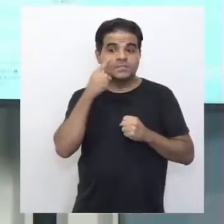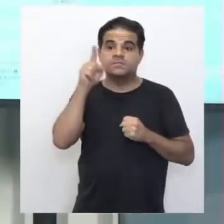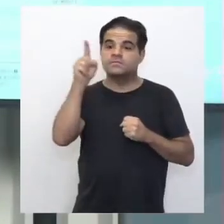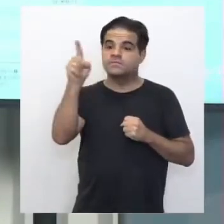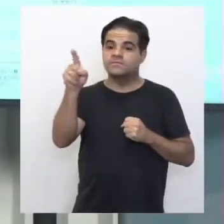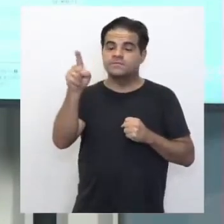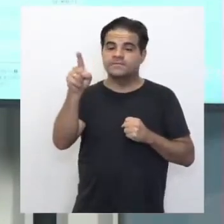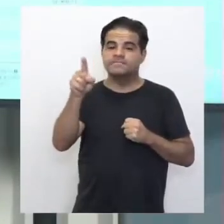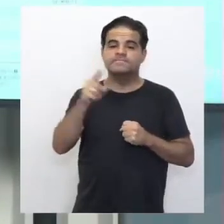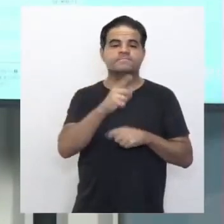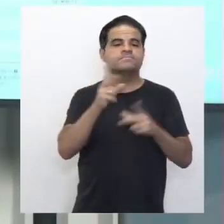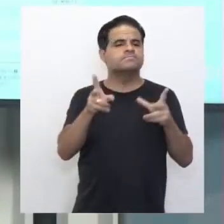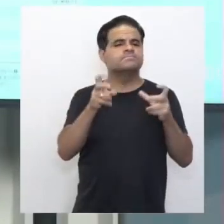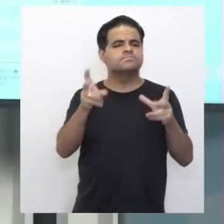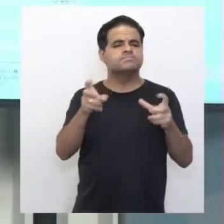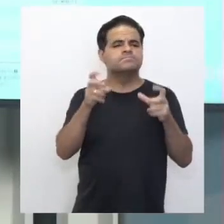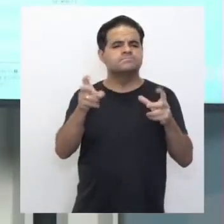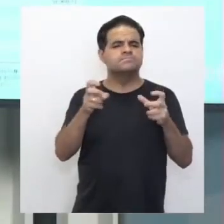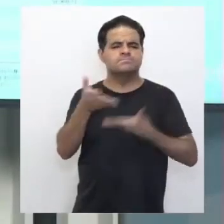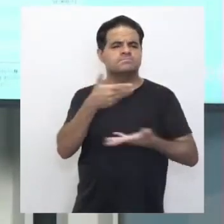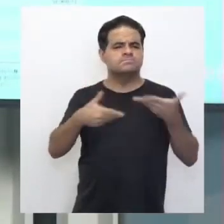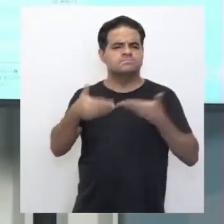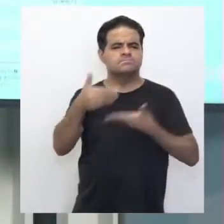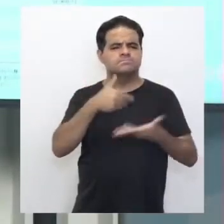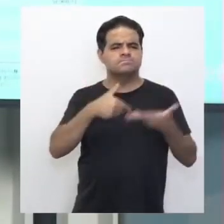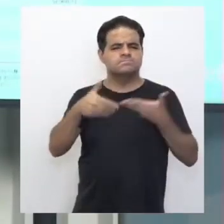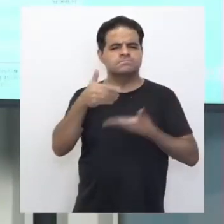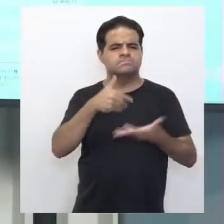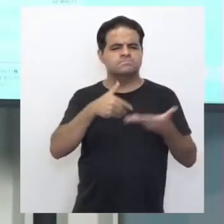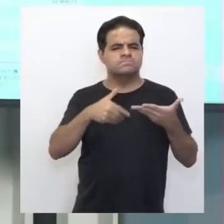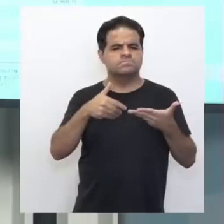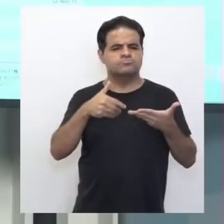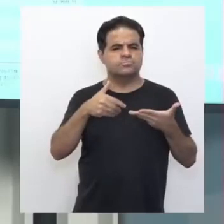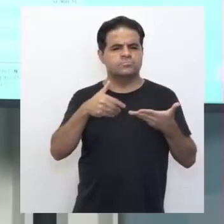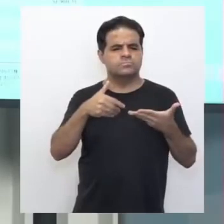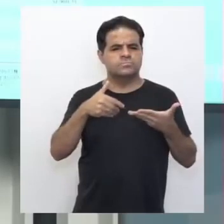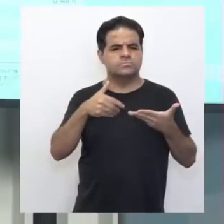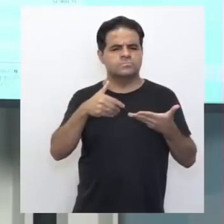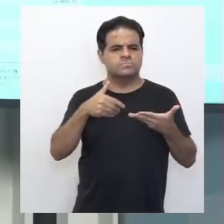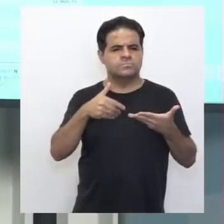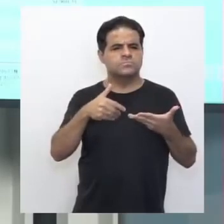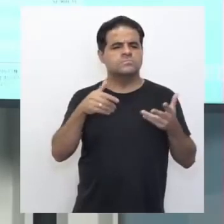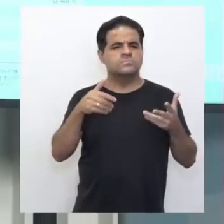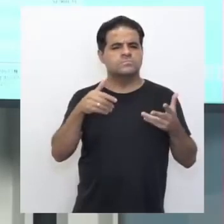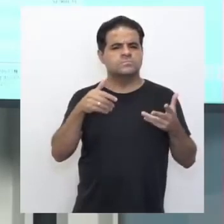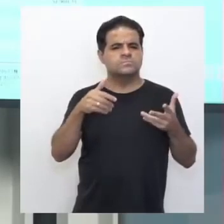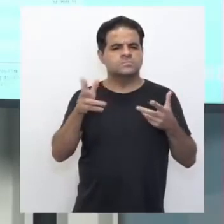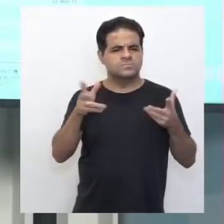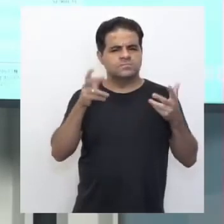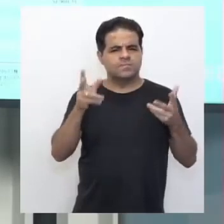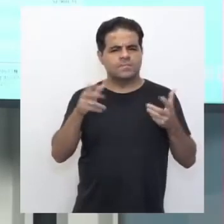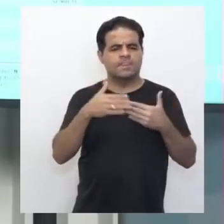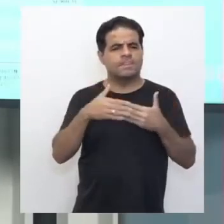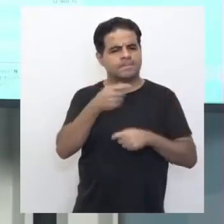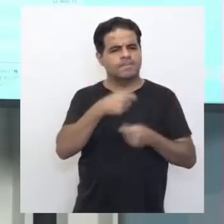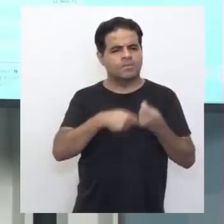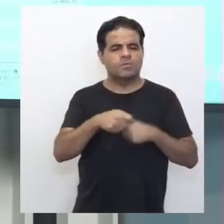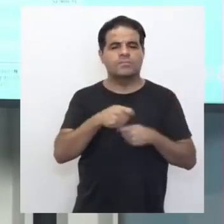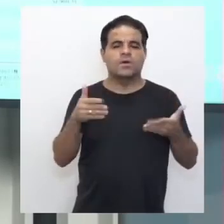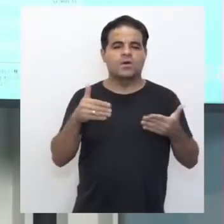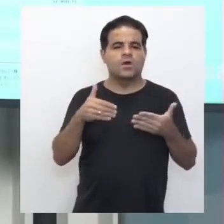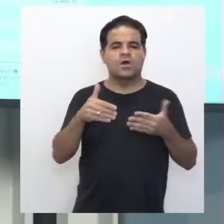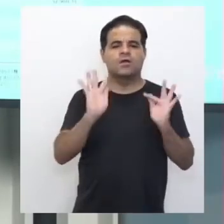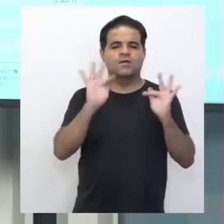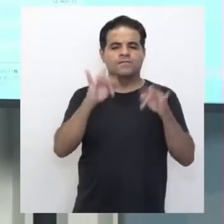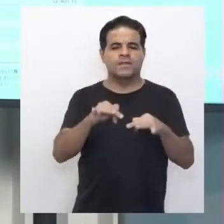nessa renda per capita também não tem tanta relação com a industrialização e outros fatos econômicos, tá certo? Para finalizar, só para mostrar